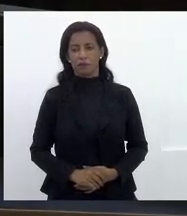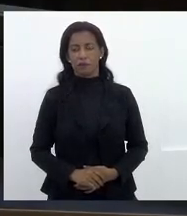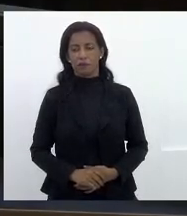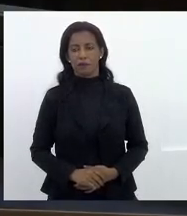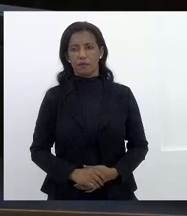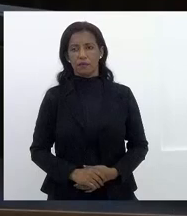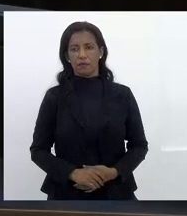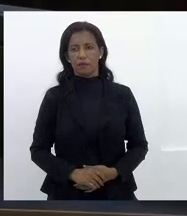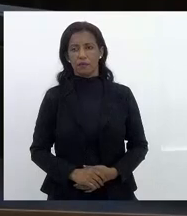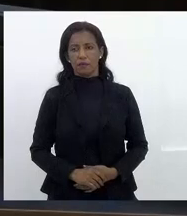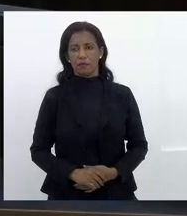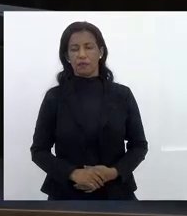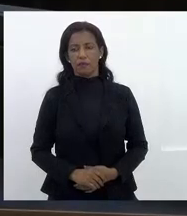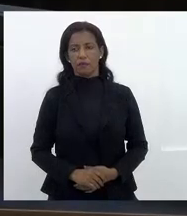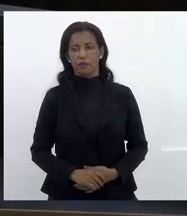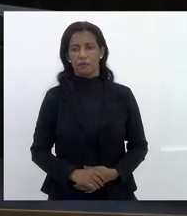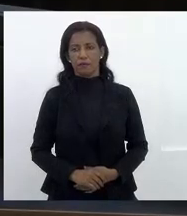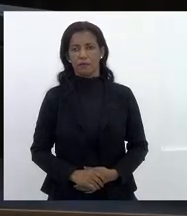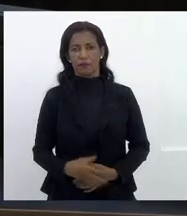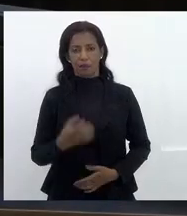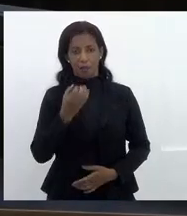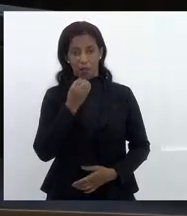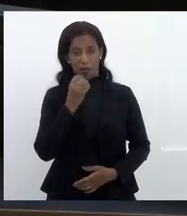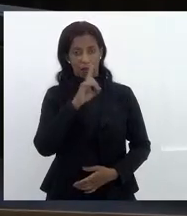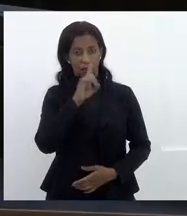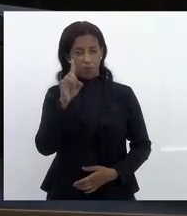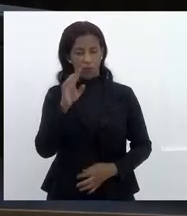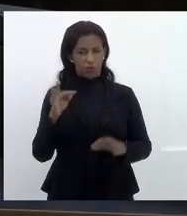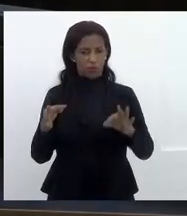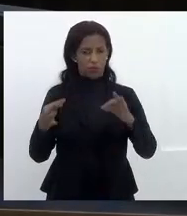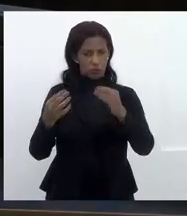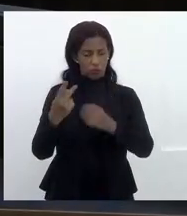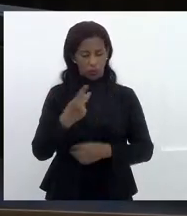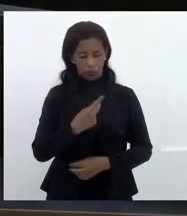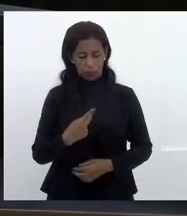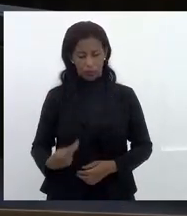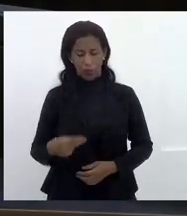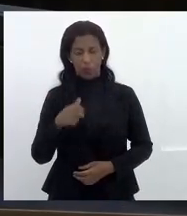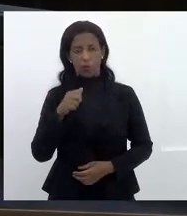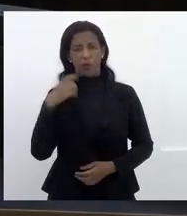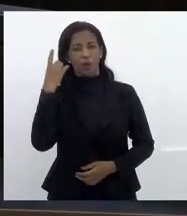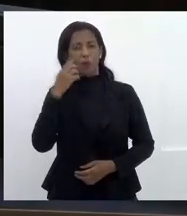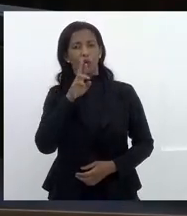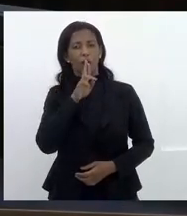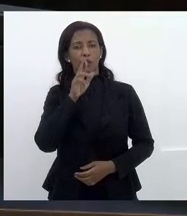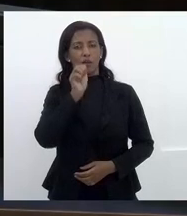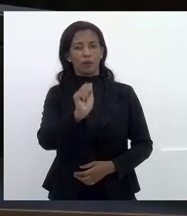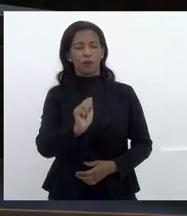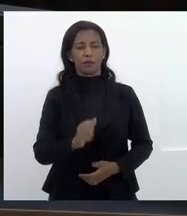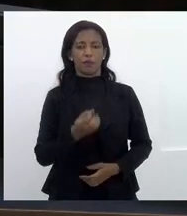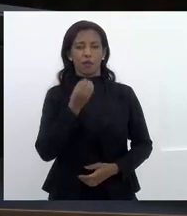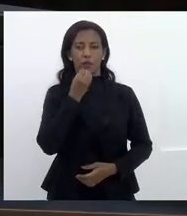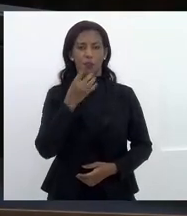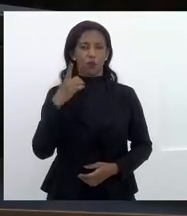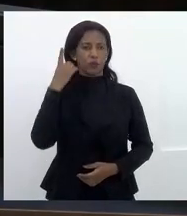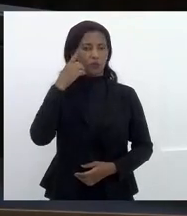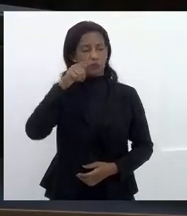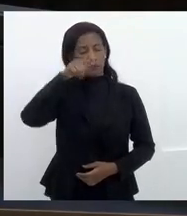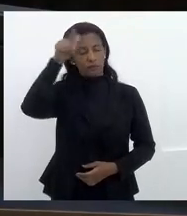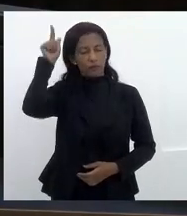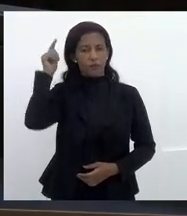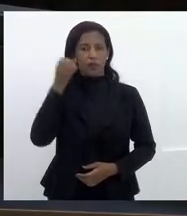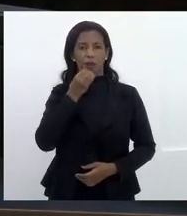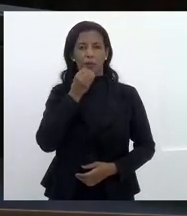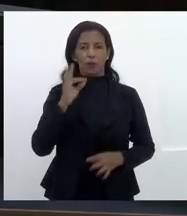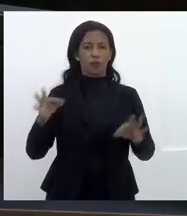a Tá bom Bom dia a todos bom dia Presidente Rodrigo Deputado Rodrigo Amorim Bom dia Deputado Luiz